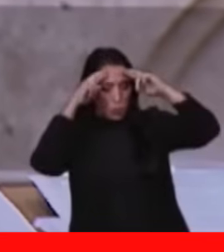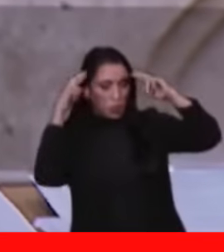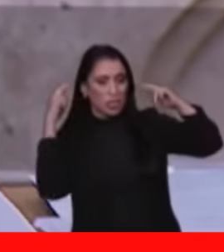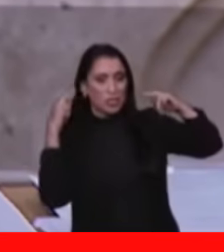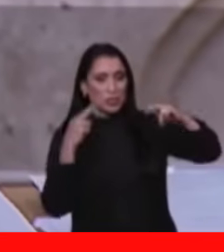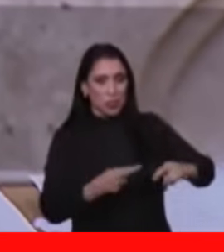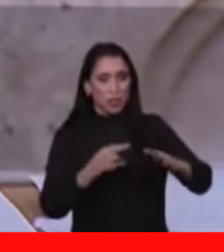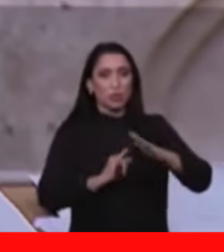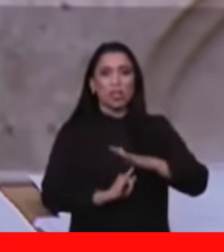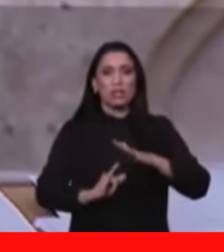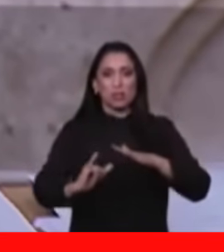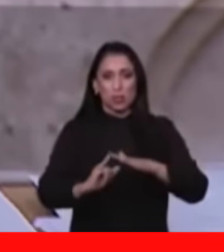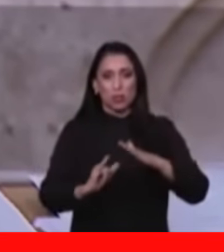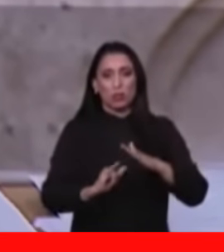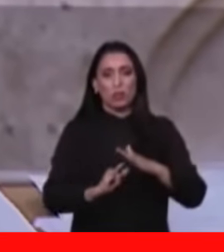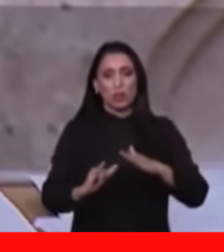às instituições